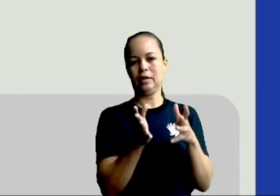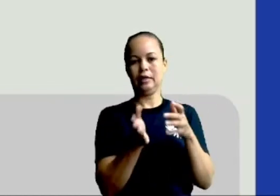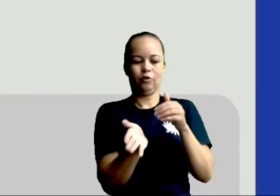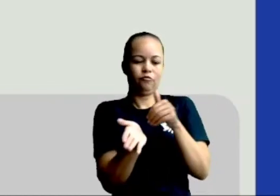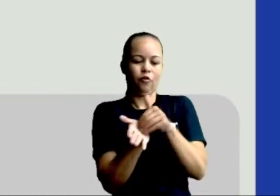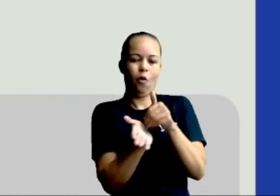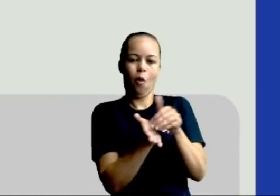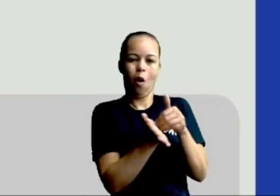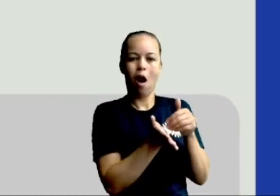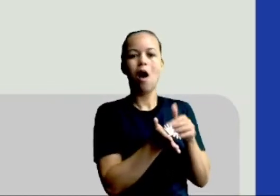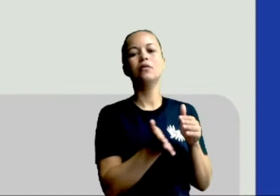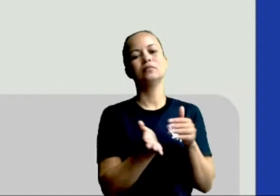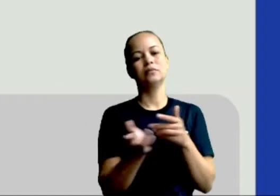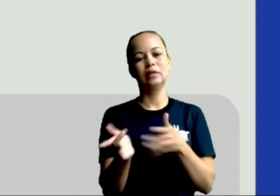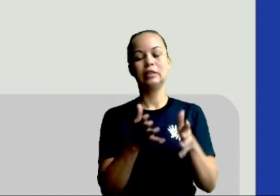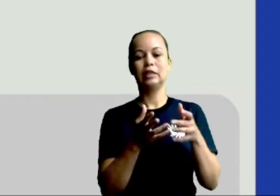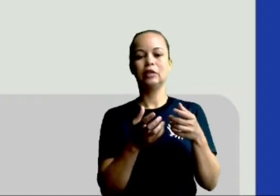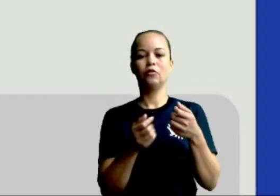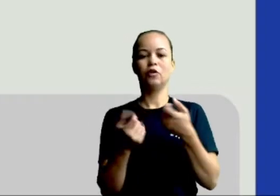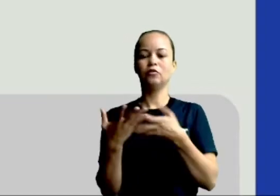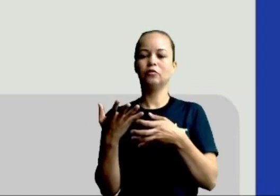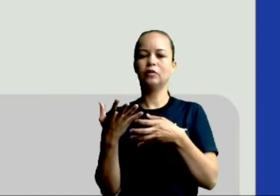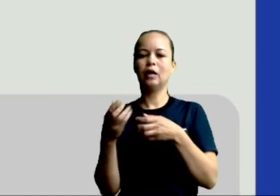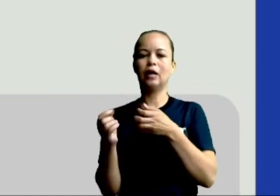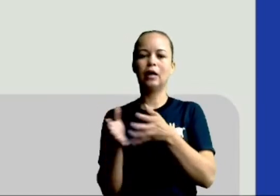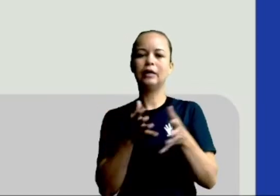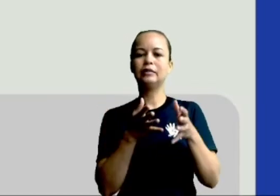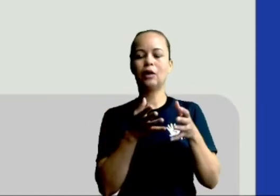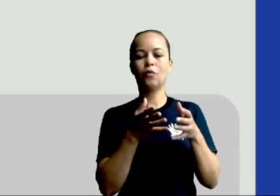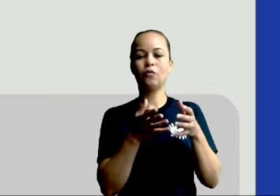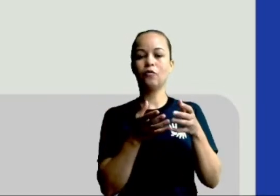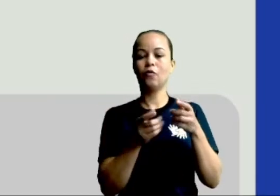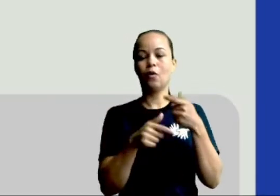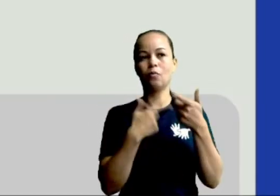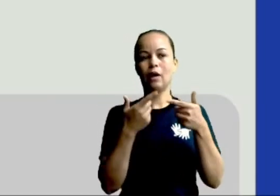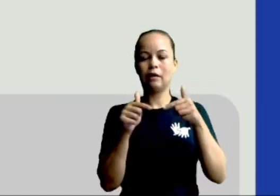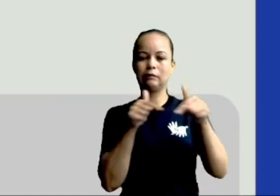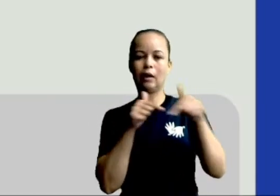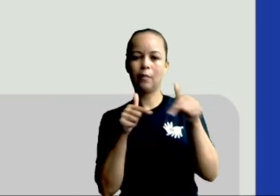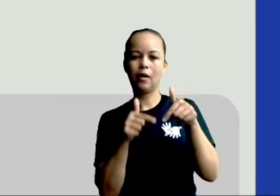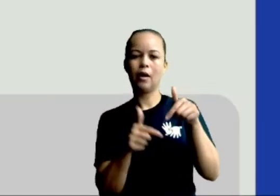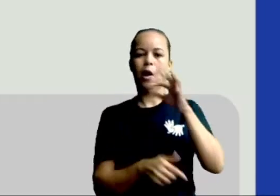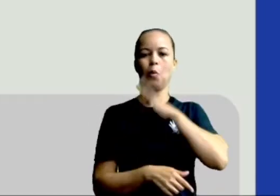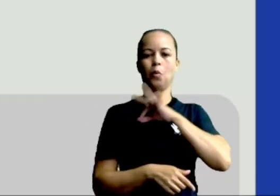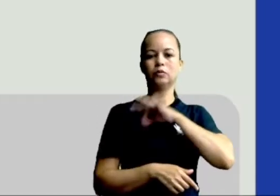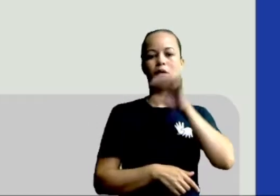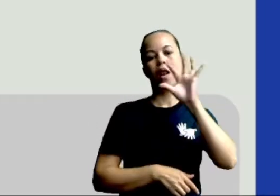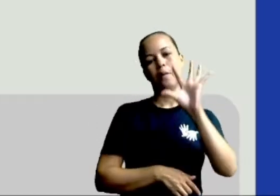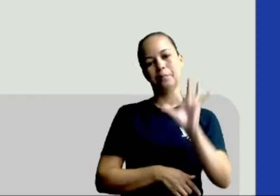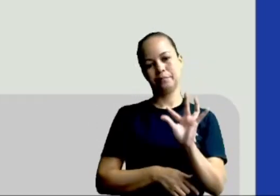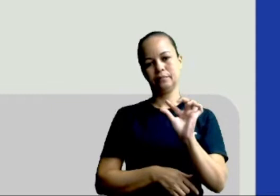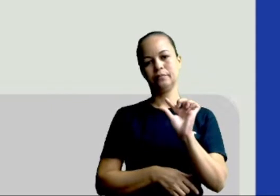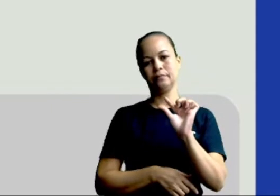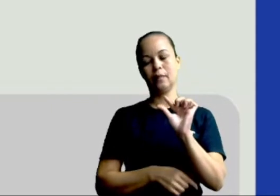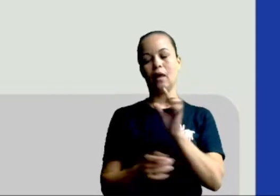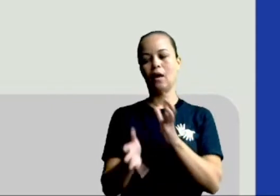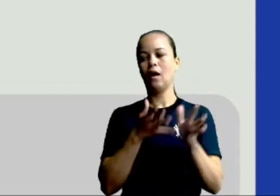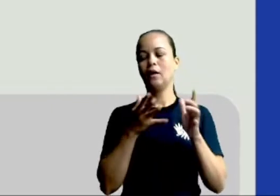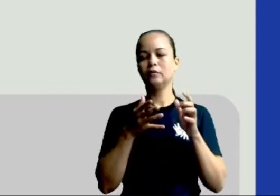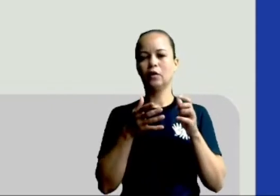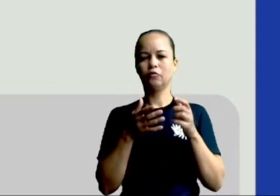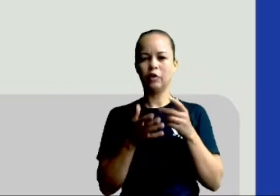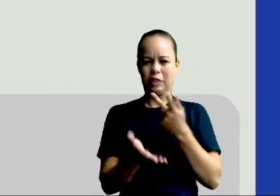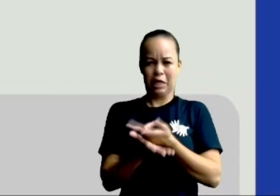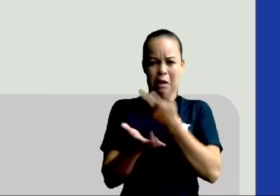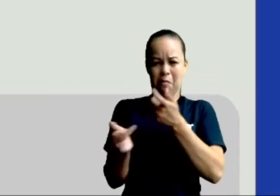para fora, ou então eles foram obrigados a trabalhar por baixos e baixos salários. Então, assim, não foi de repente que os